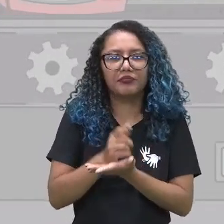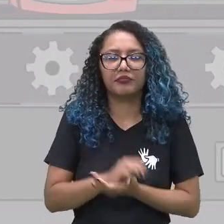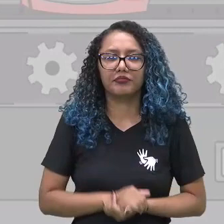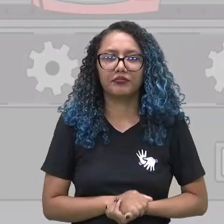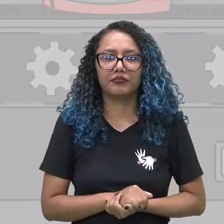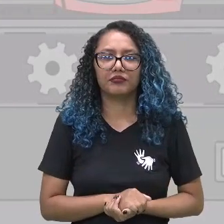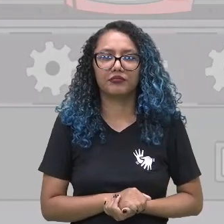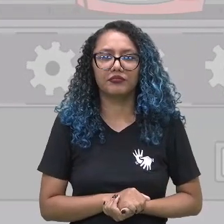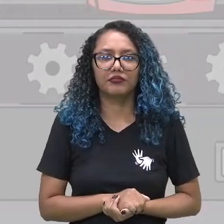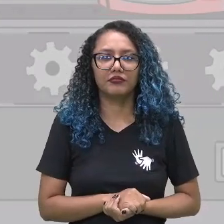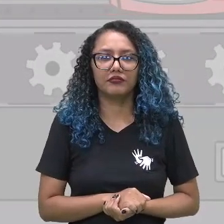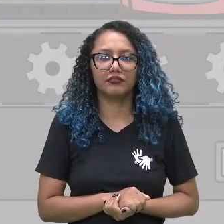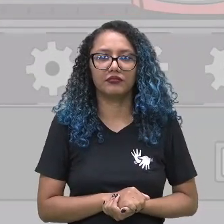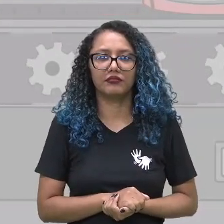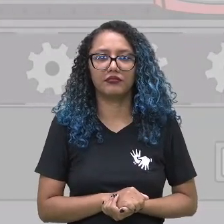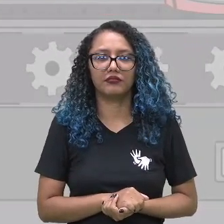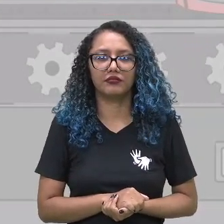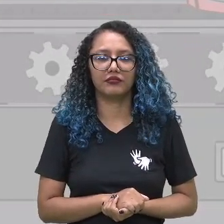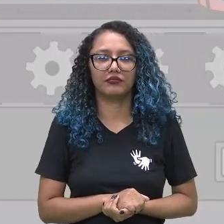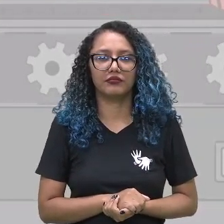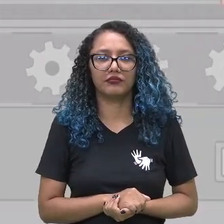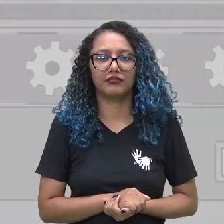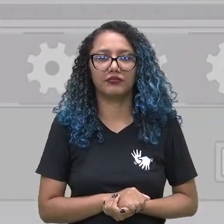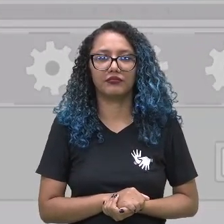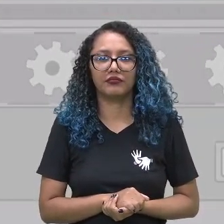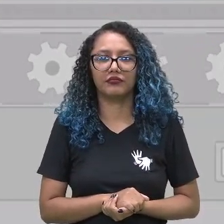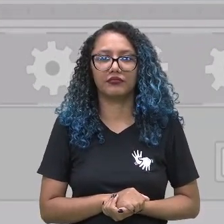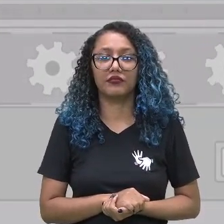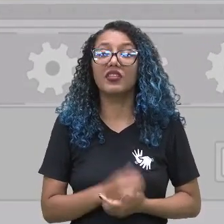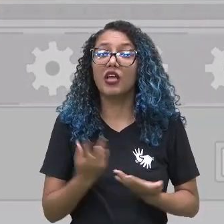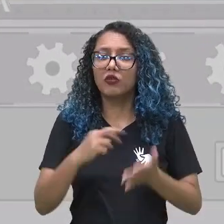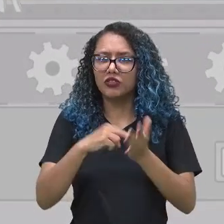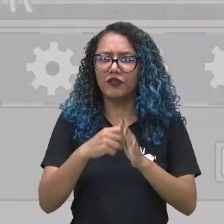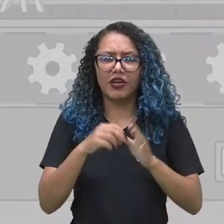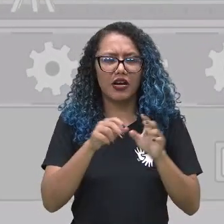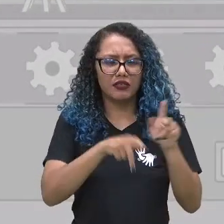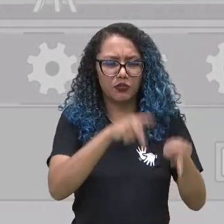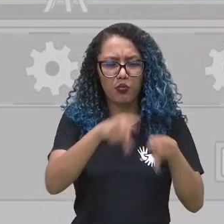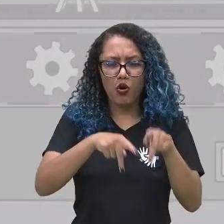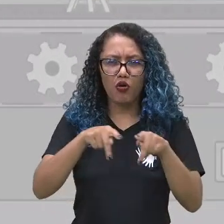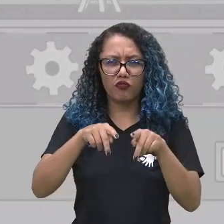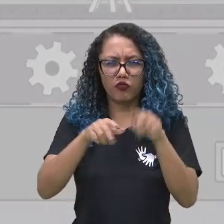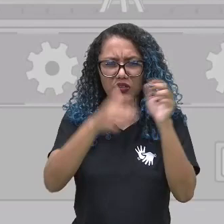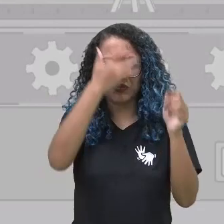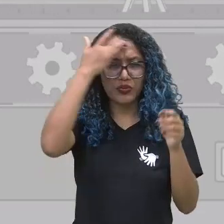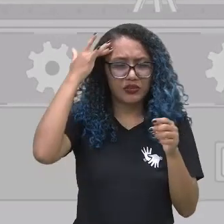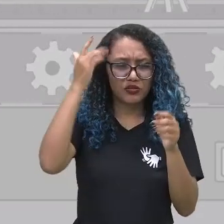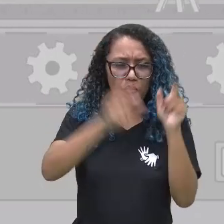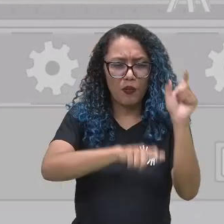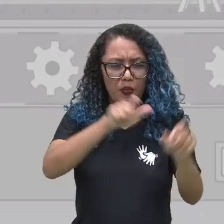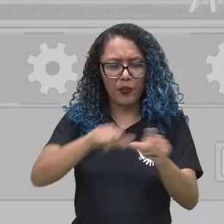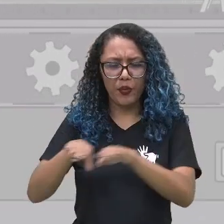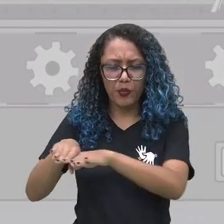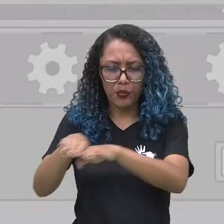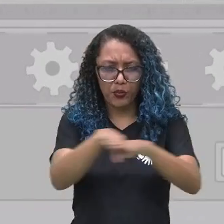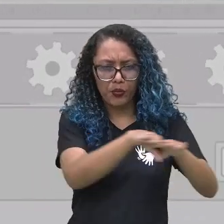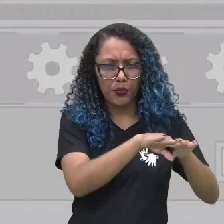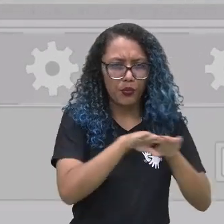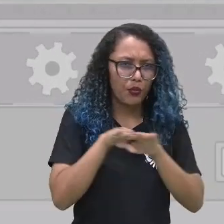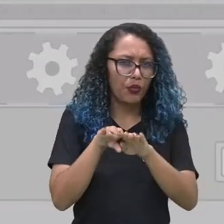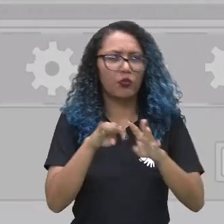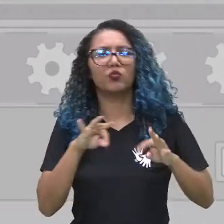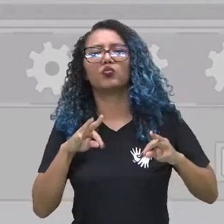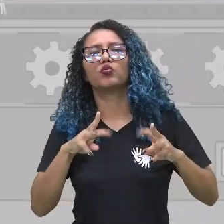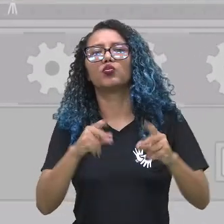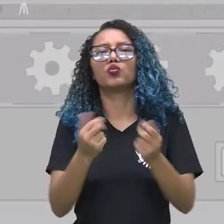você torna-se igual, né, na questão da homogeneização, né, de todos. Mais do